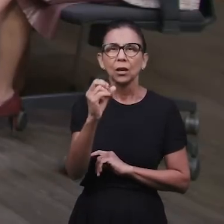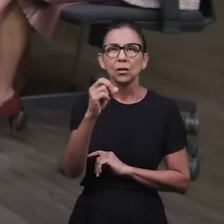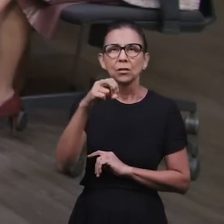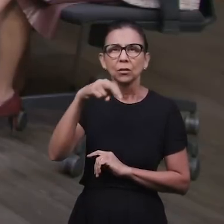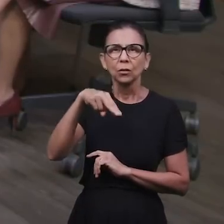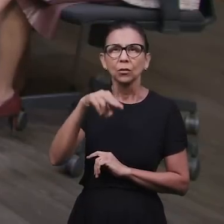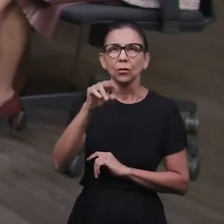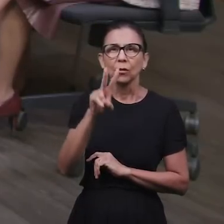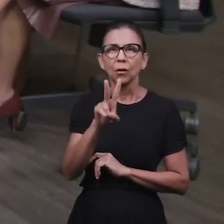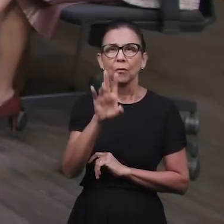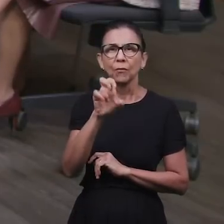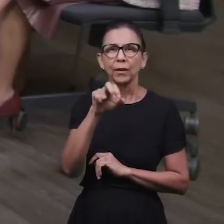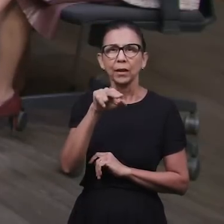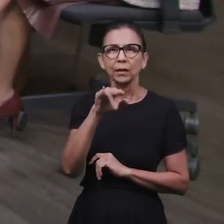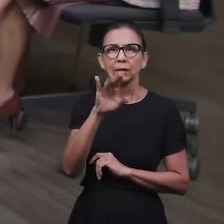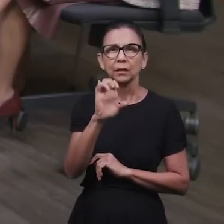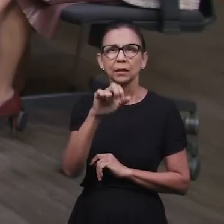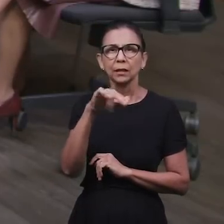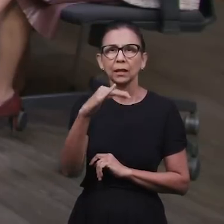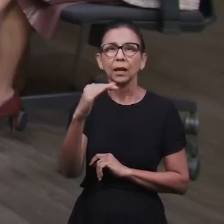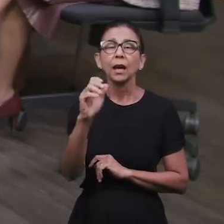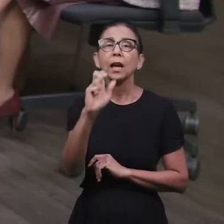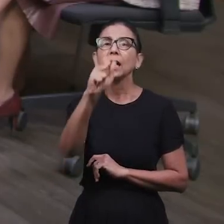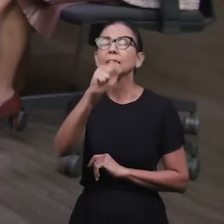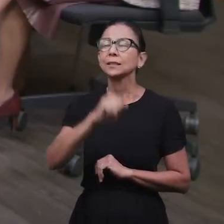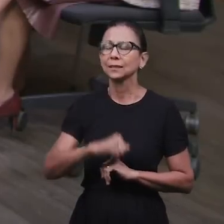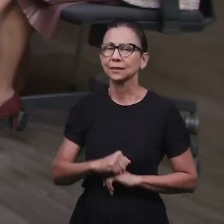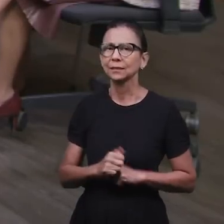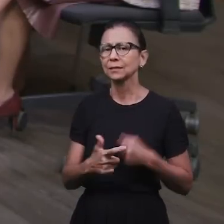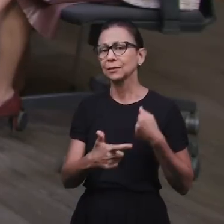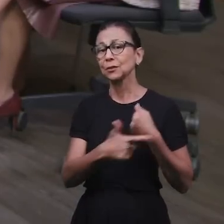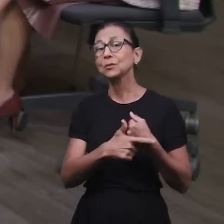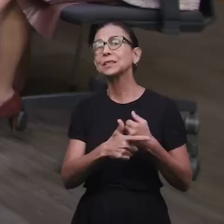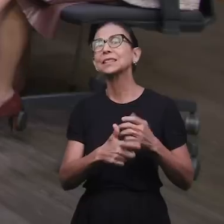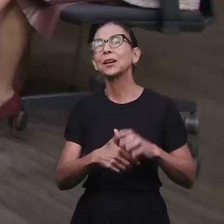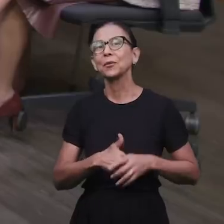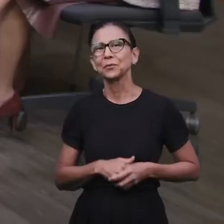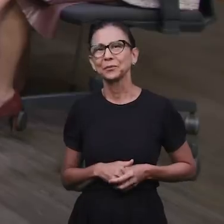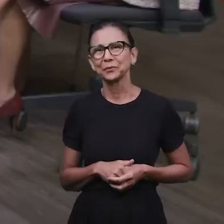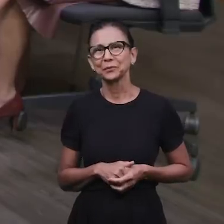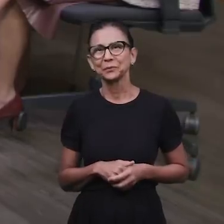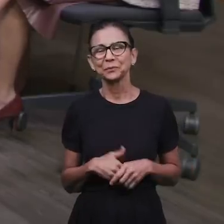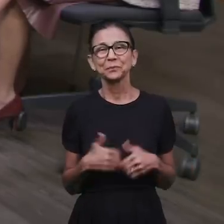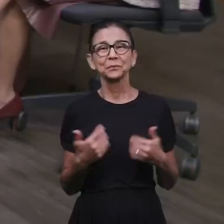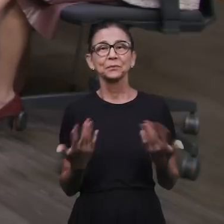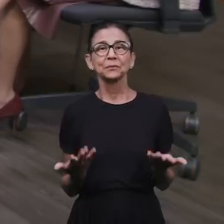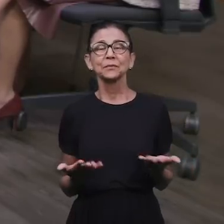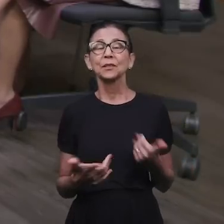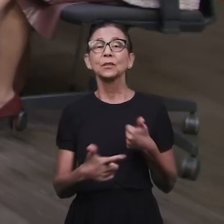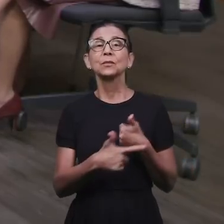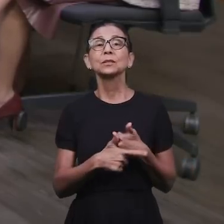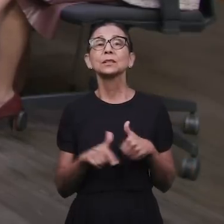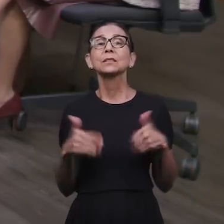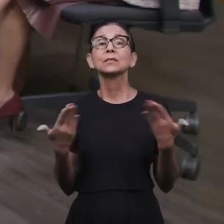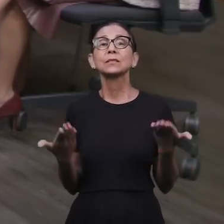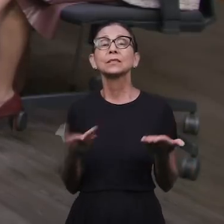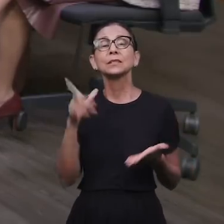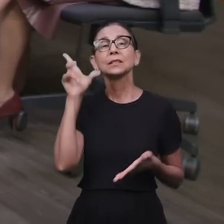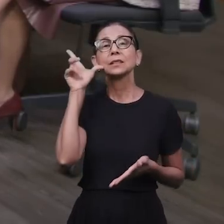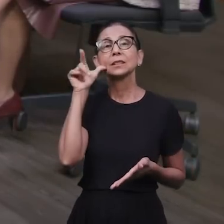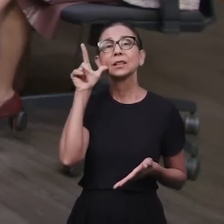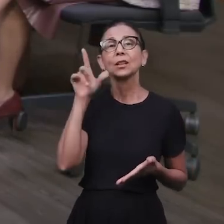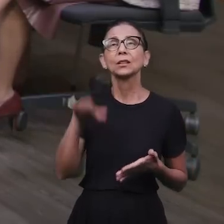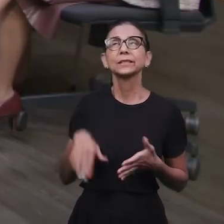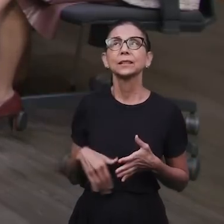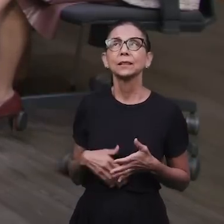daquela loja? Bom, facilitar a sua vida, né? Facilitar a sua vida, né? É sobre isso que o Espírito Santo está